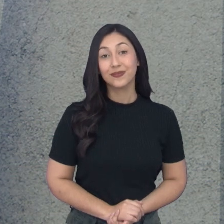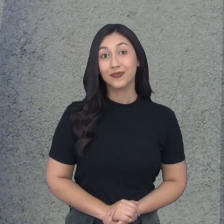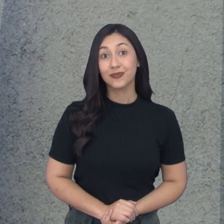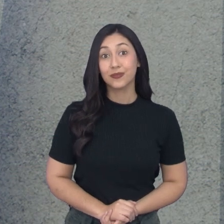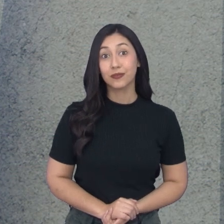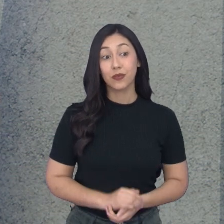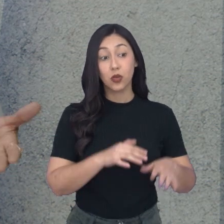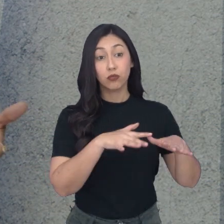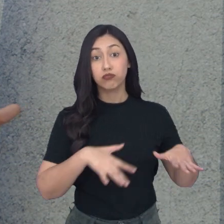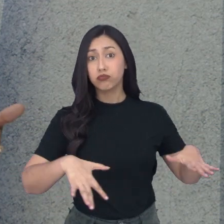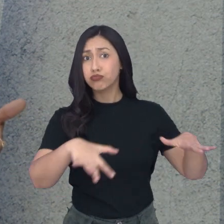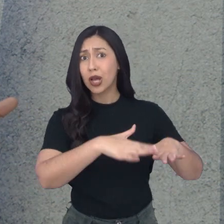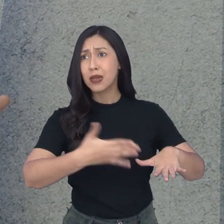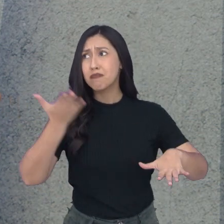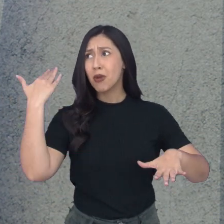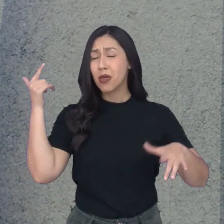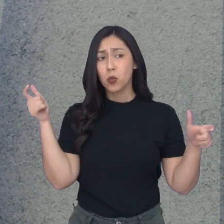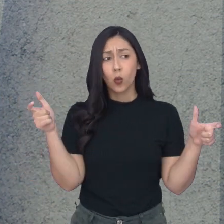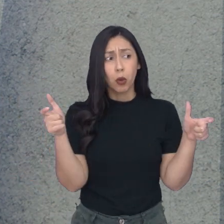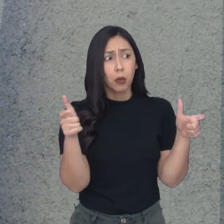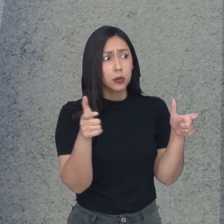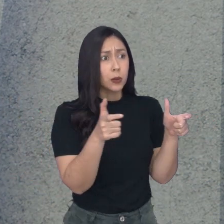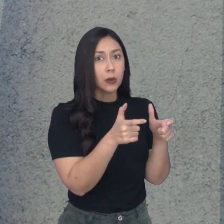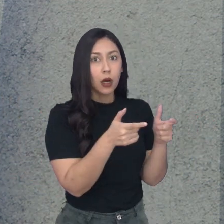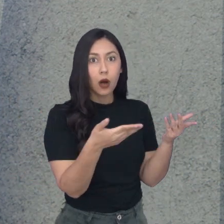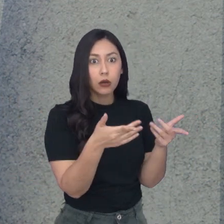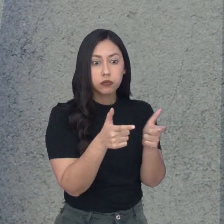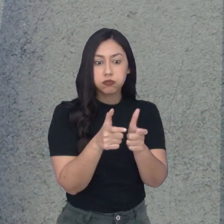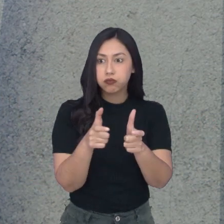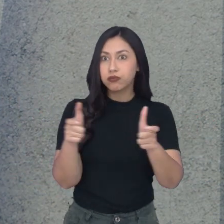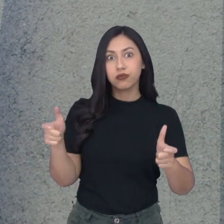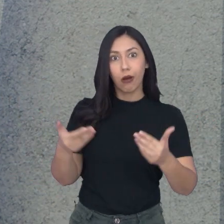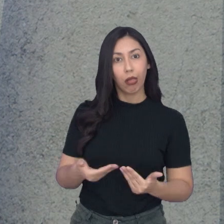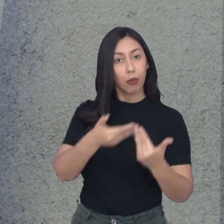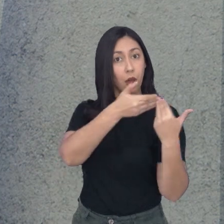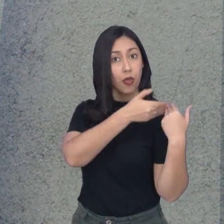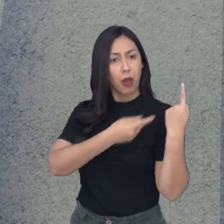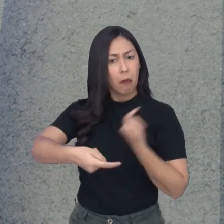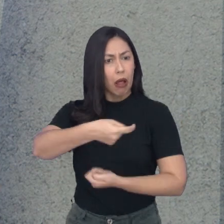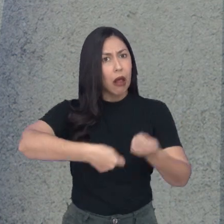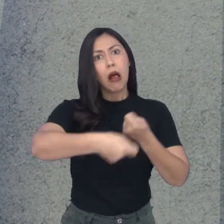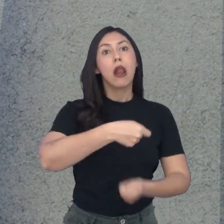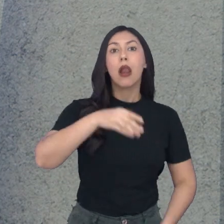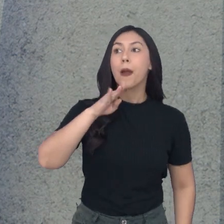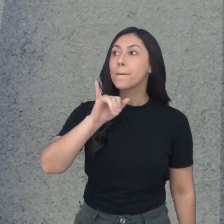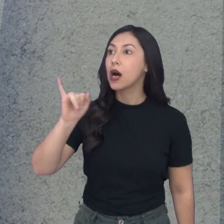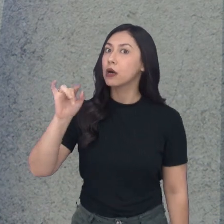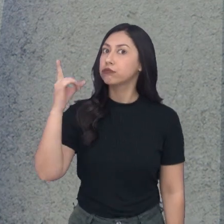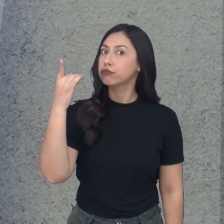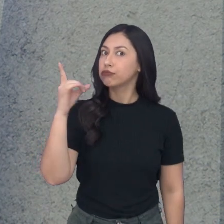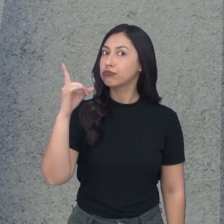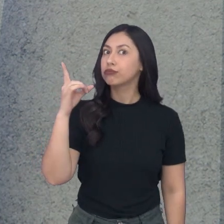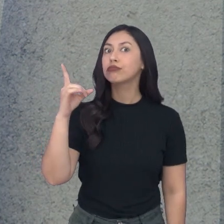O mercado, antes visto como minoria pela indústria, hoje são responsáveis por movimentar bilhões de dólares em